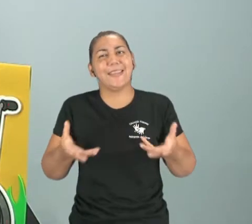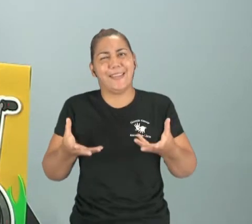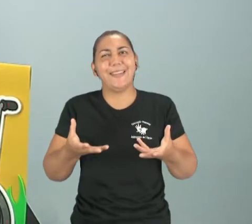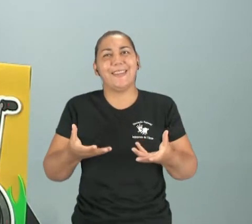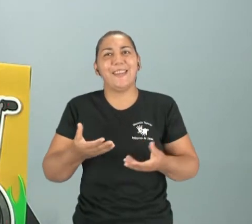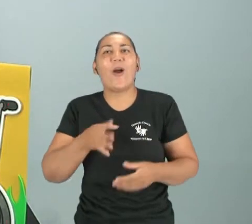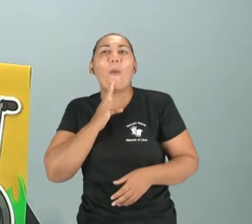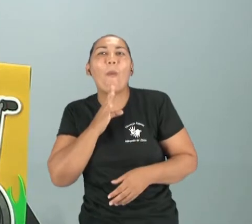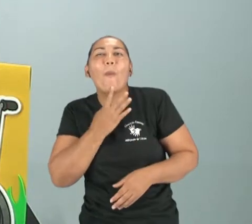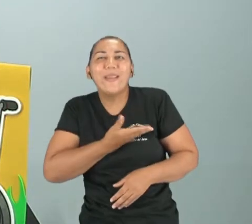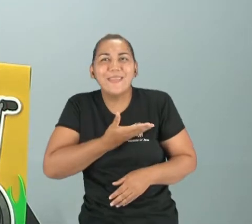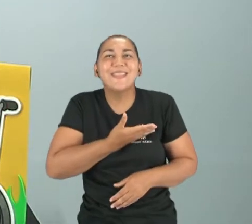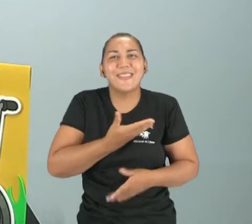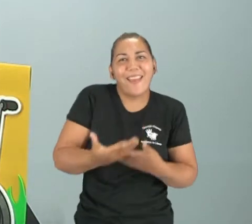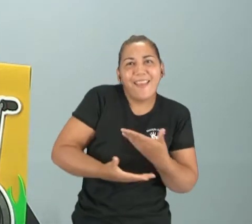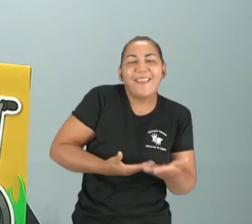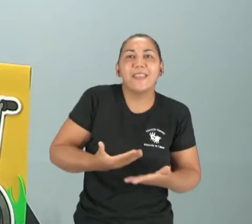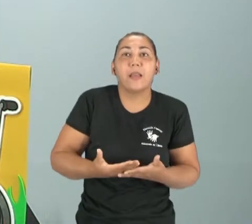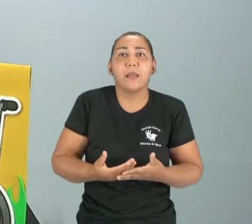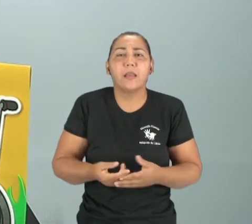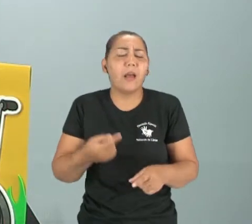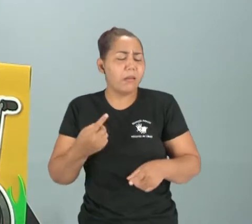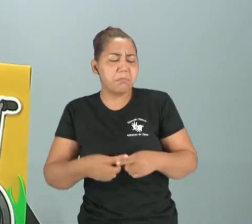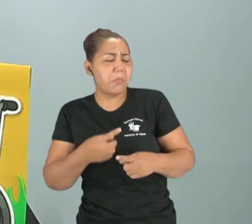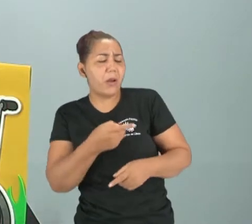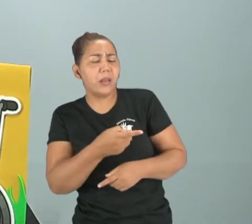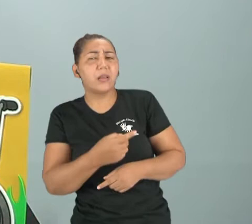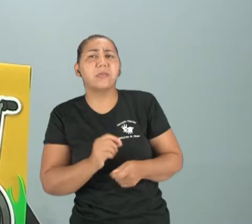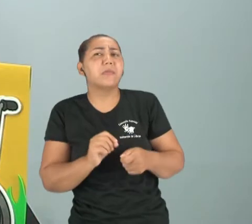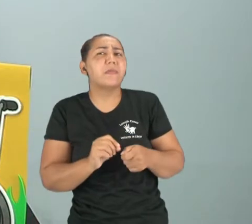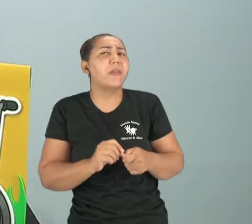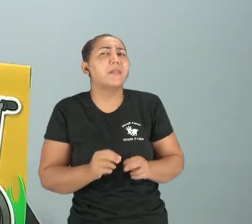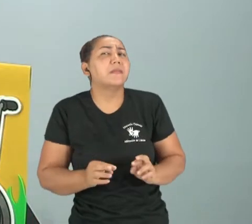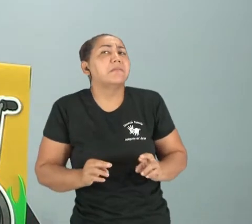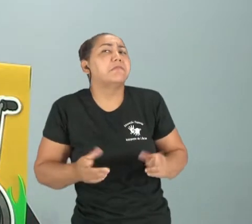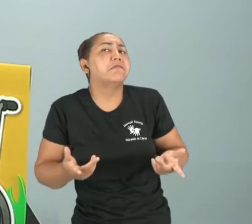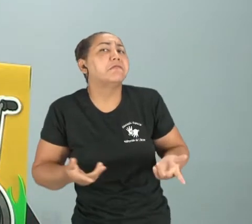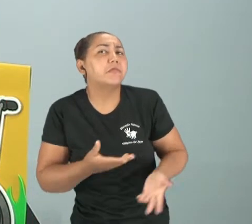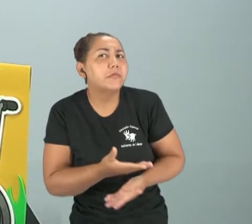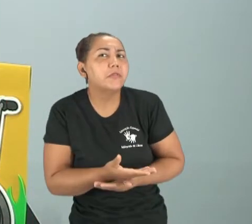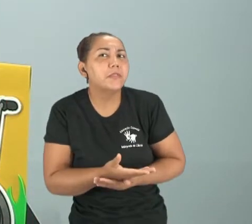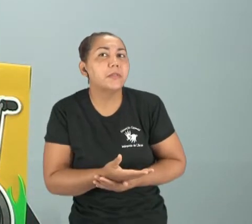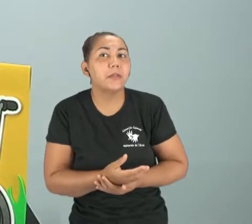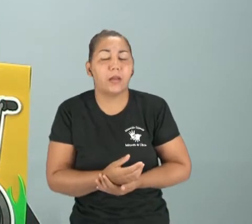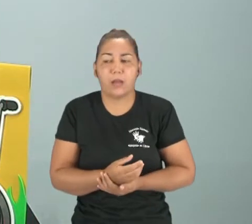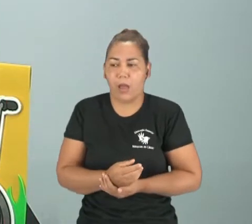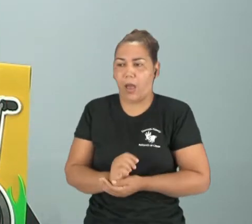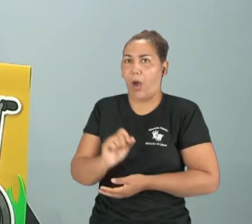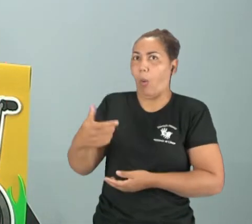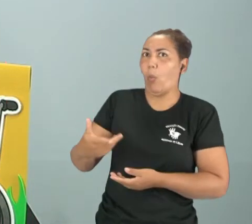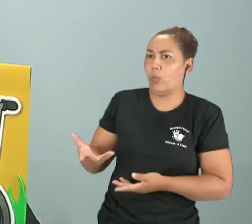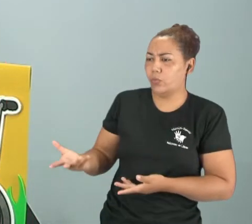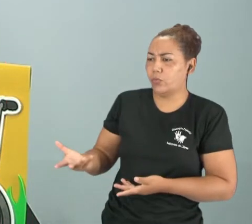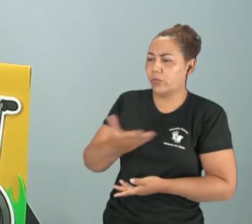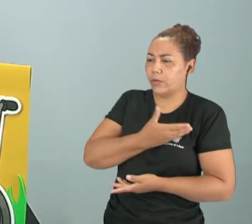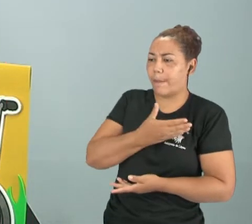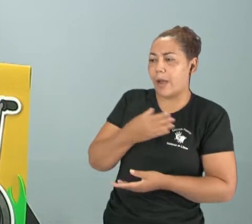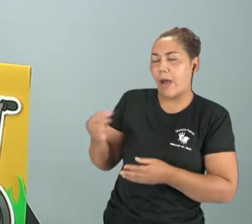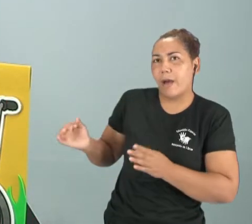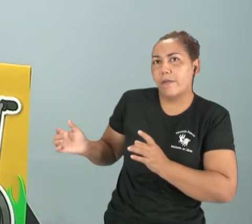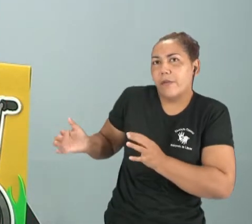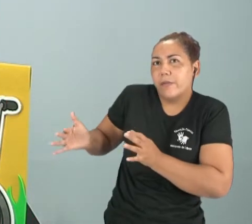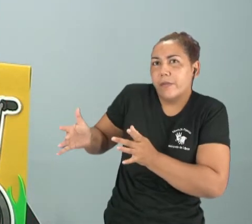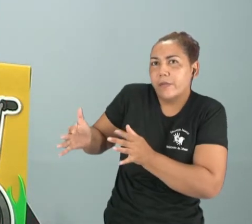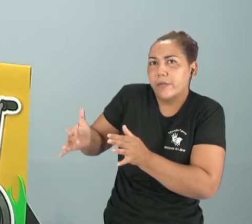deles. Disse, ó, por que tu não faz assim? Por que tu não faz diferente e tal? E nisso, os outros começaram a vir para